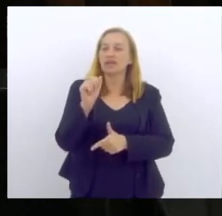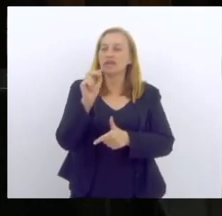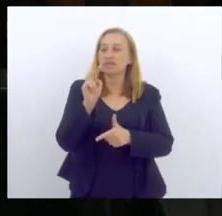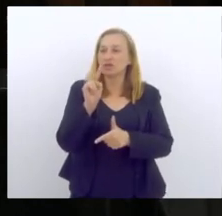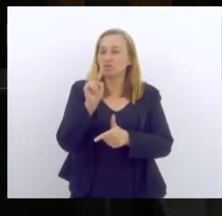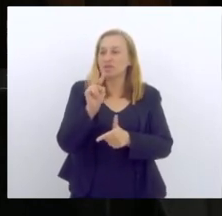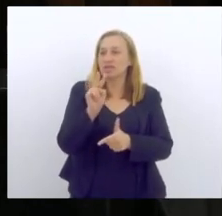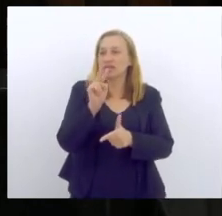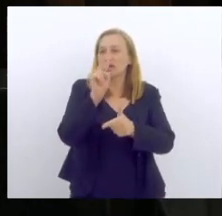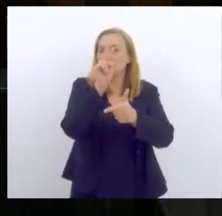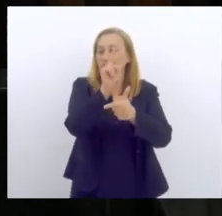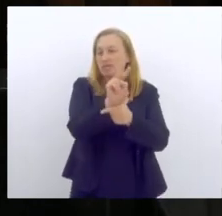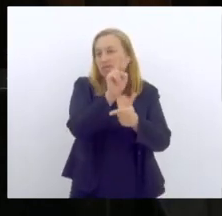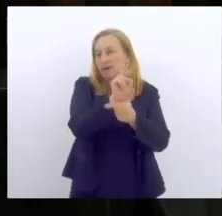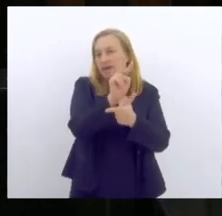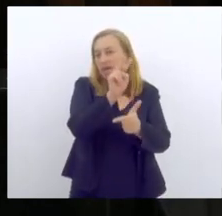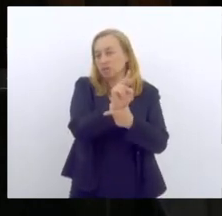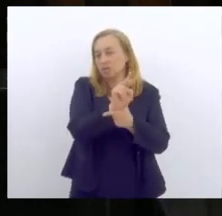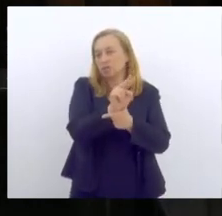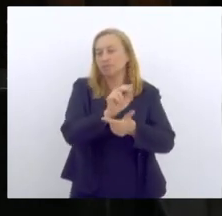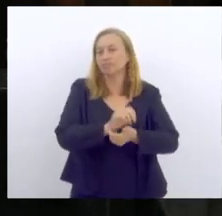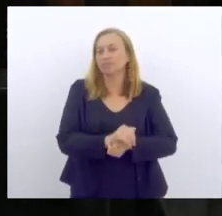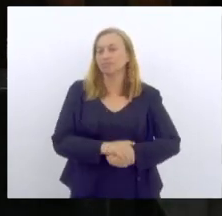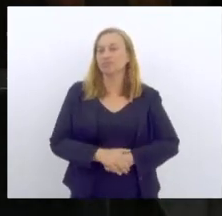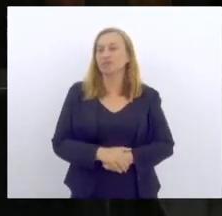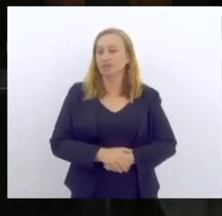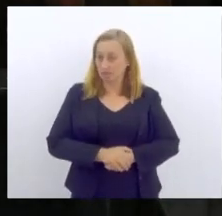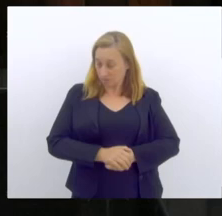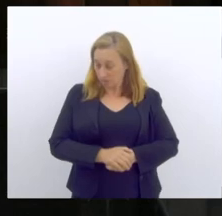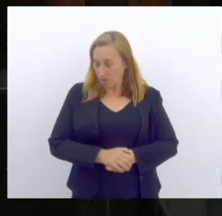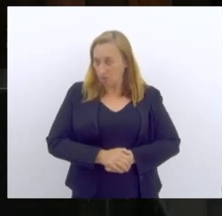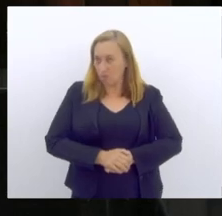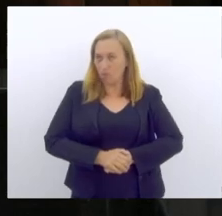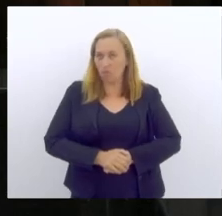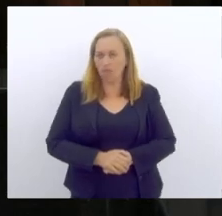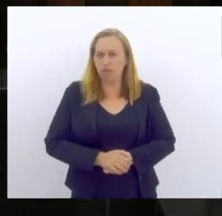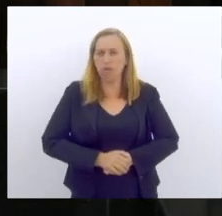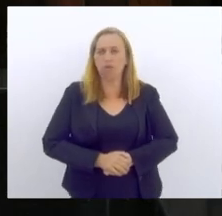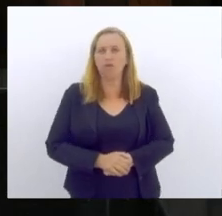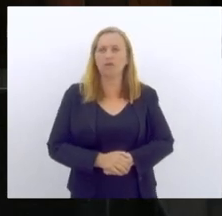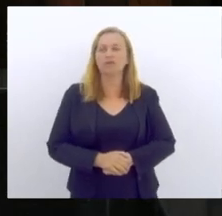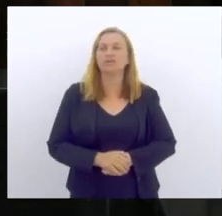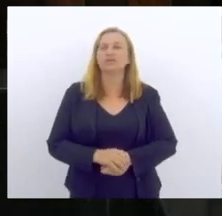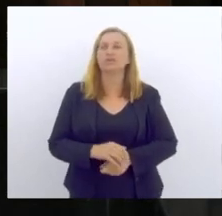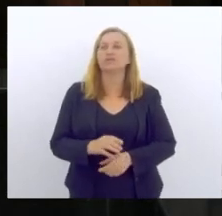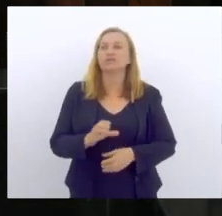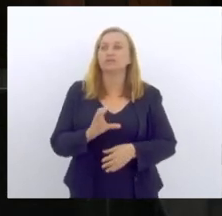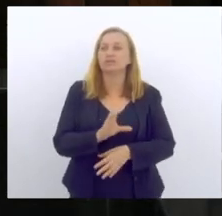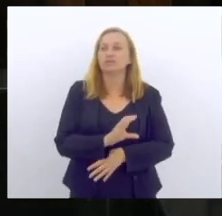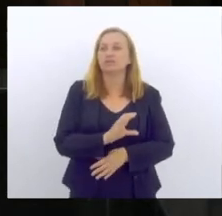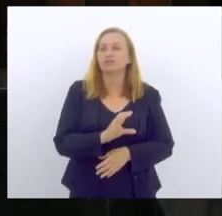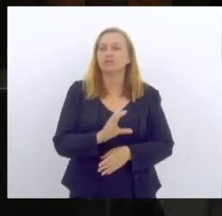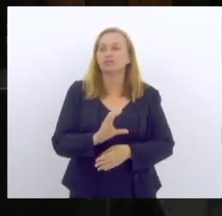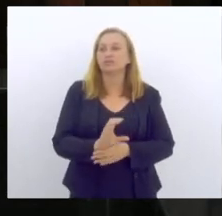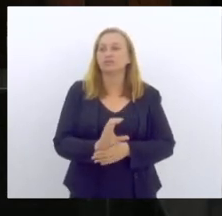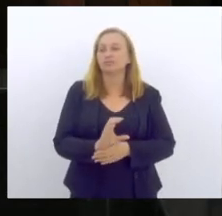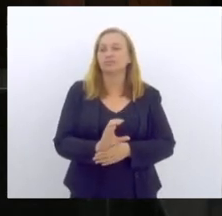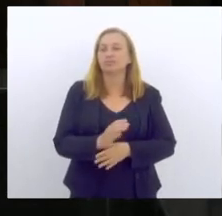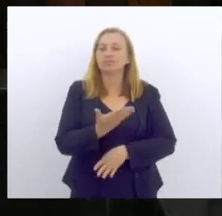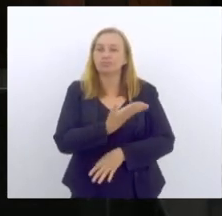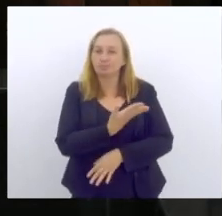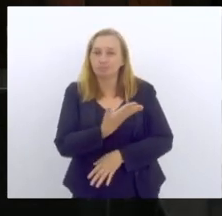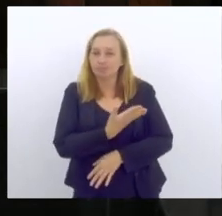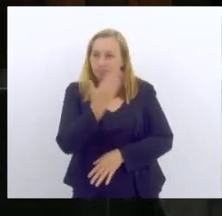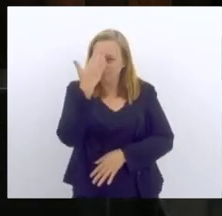Seríssimo meu querido amigo também Conselheiro do Clube de Regatas do Flamengo Flávio Wilman Muito obrigado pela sua